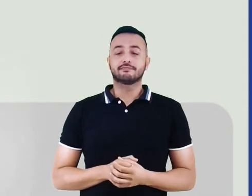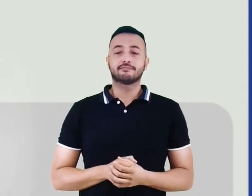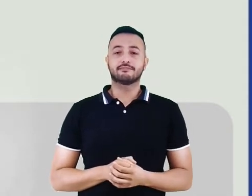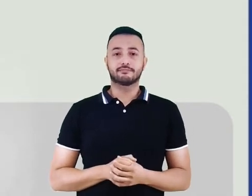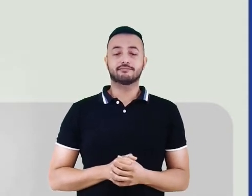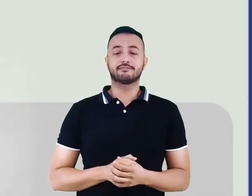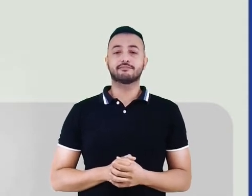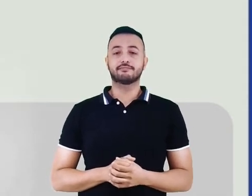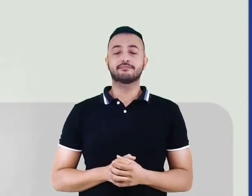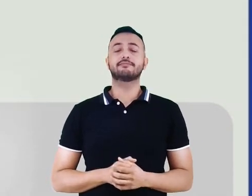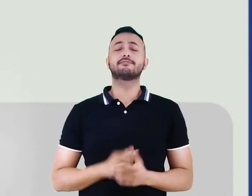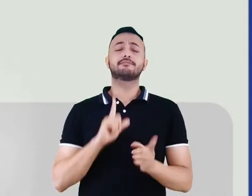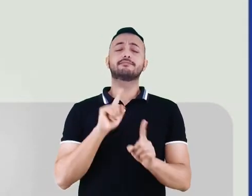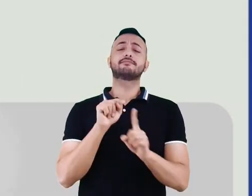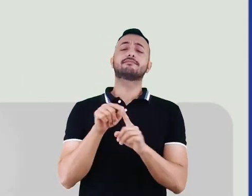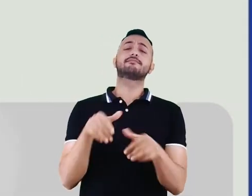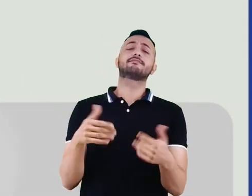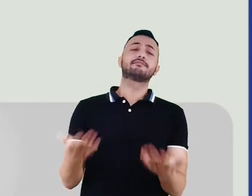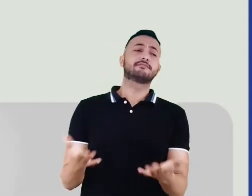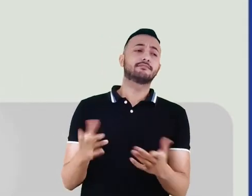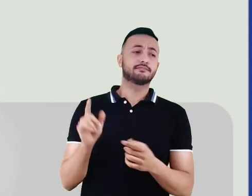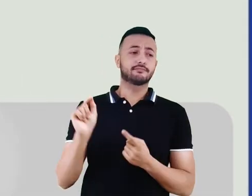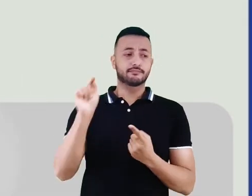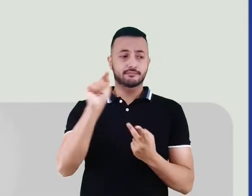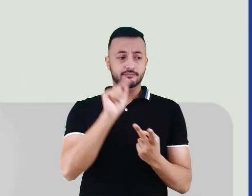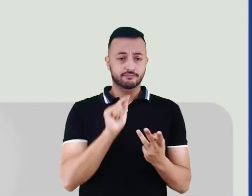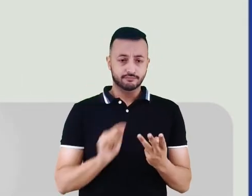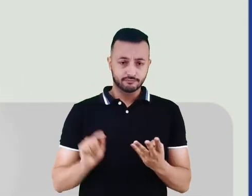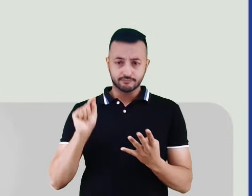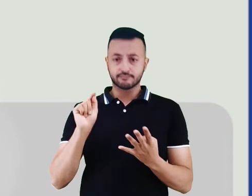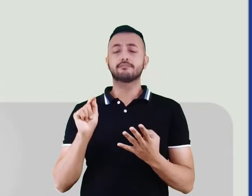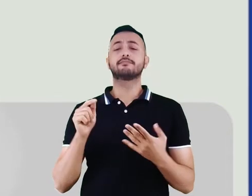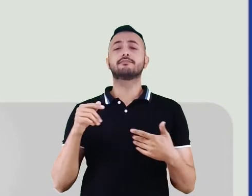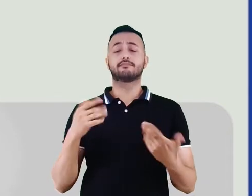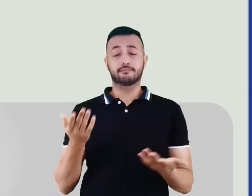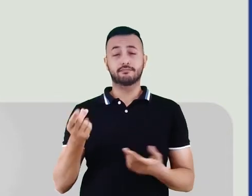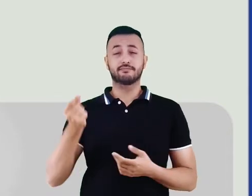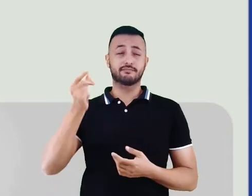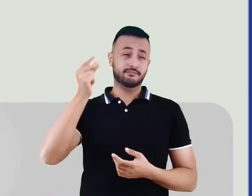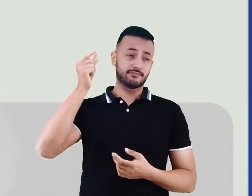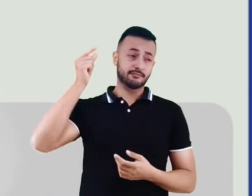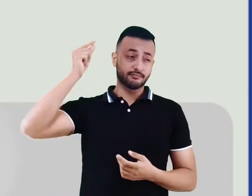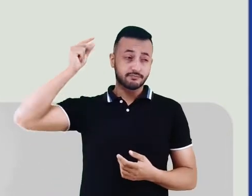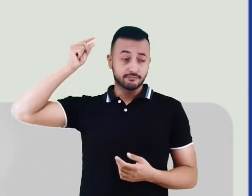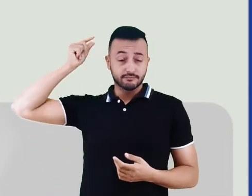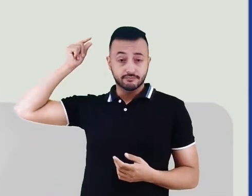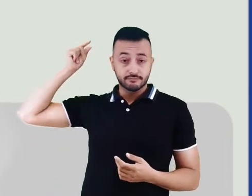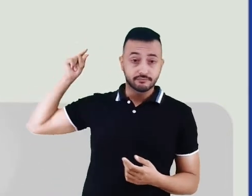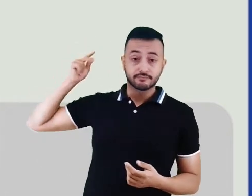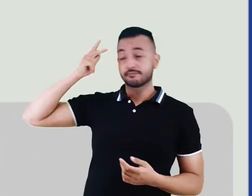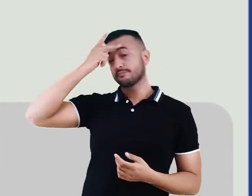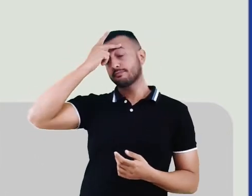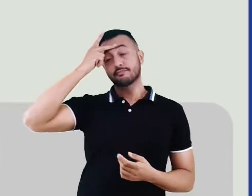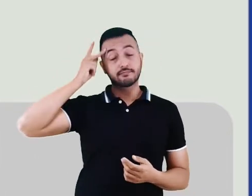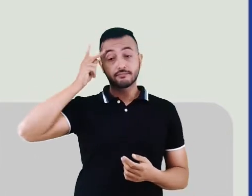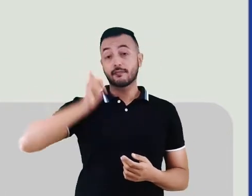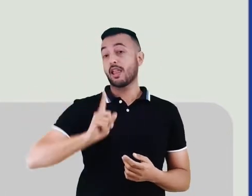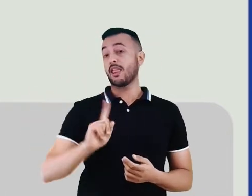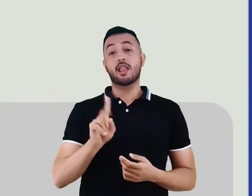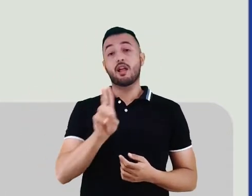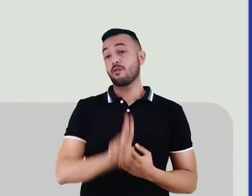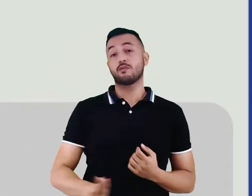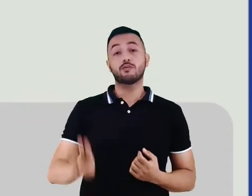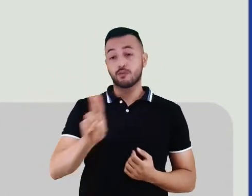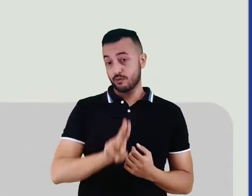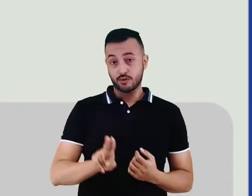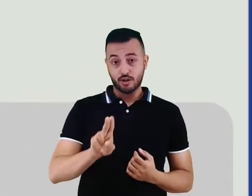E para que serve, gente, esses pontos cardeais? Antigamente, tá? As pessoas não usavam, por